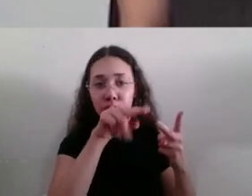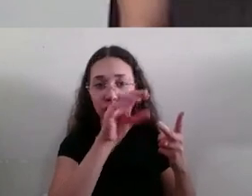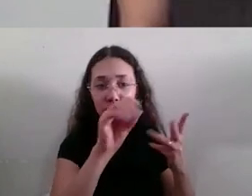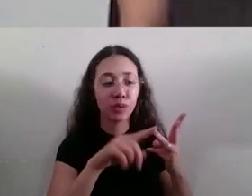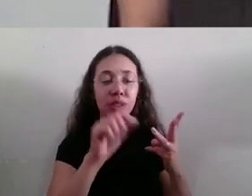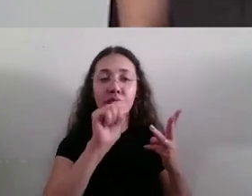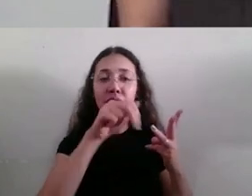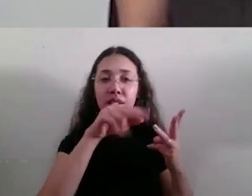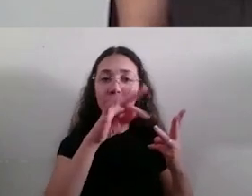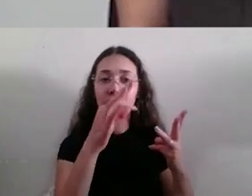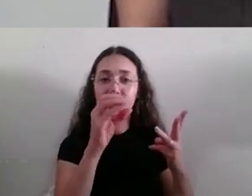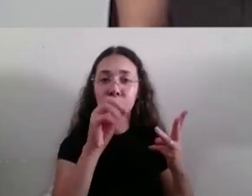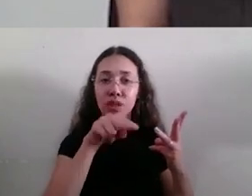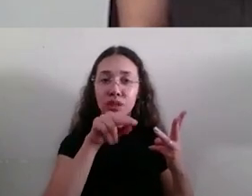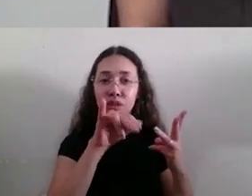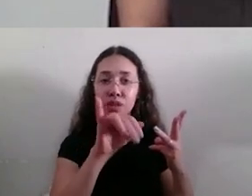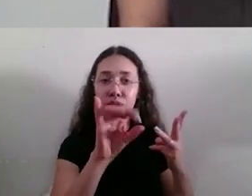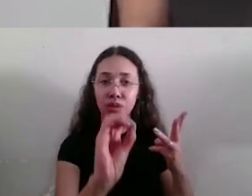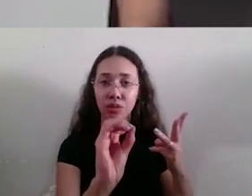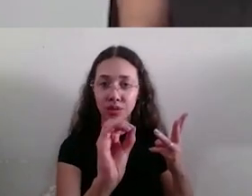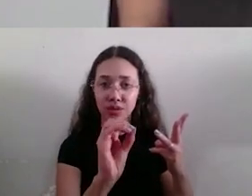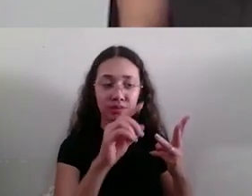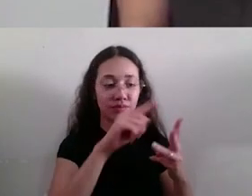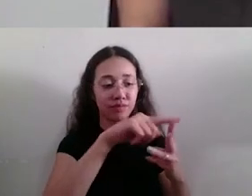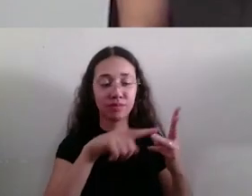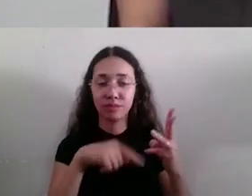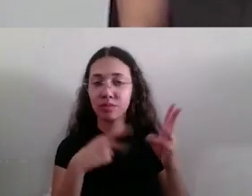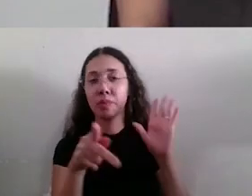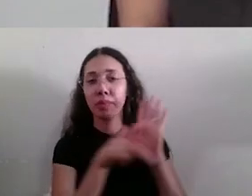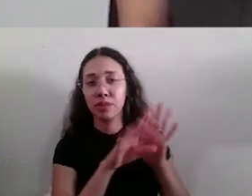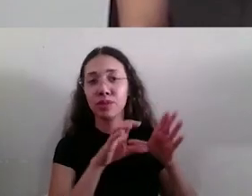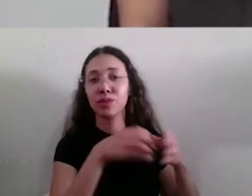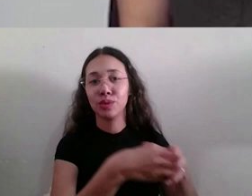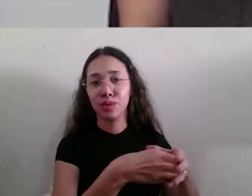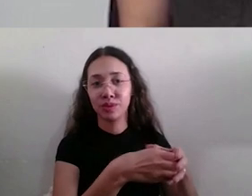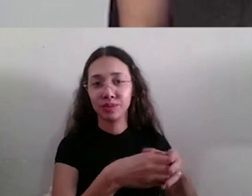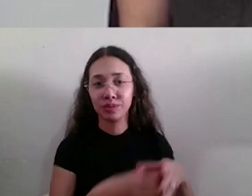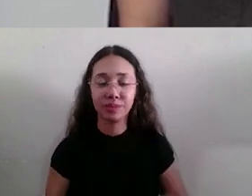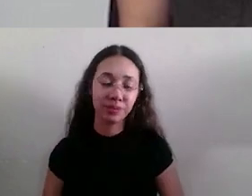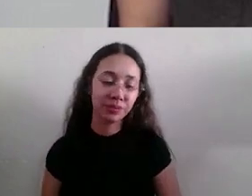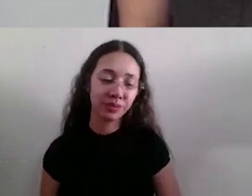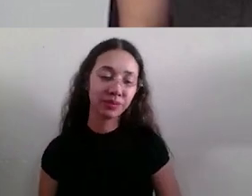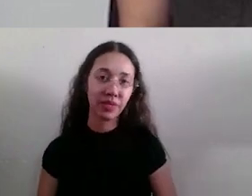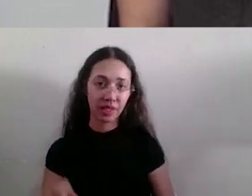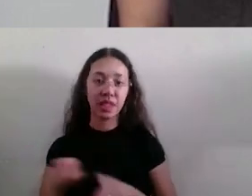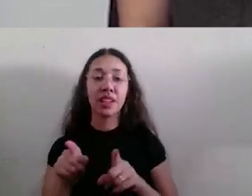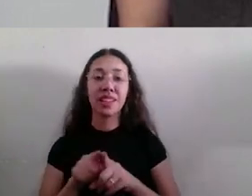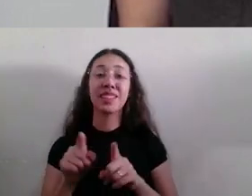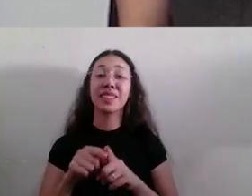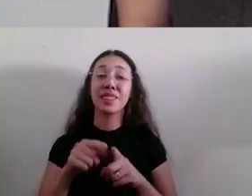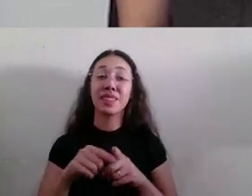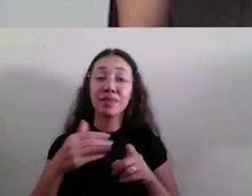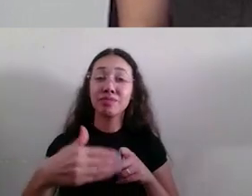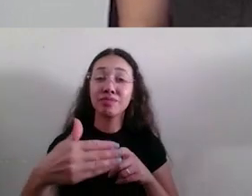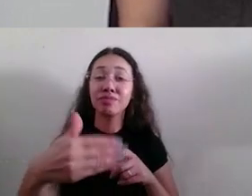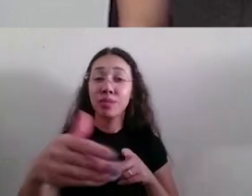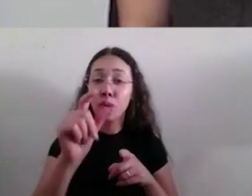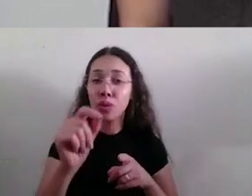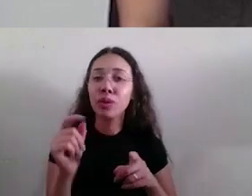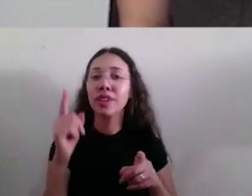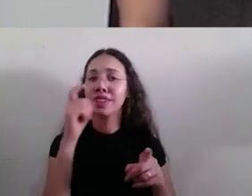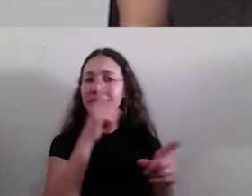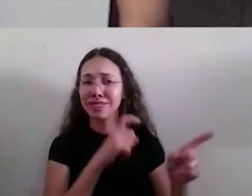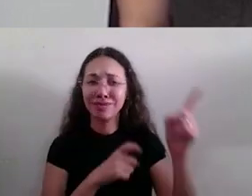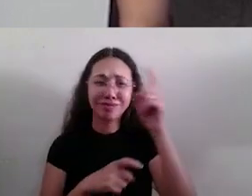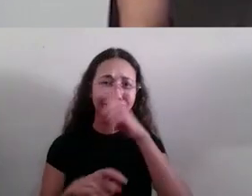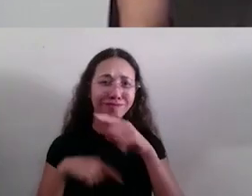André, que faziam parte desses núcleos. E nós tivemos uma série de dificuldades, né, no primeiro momento. Por quê? Porque